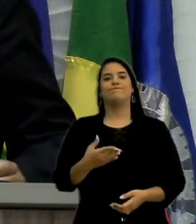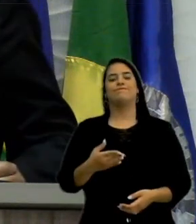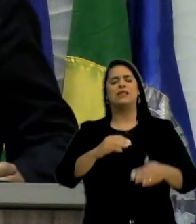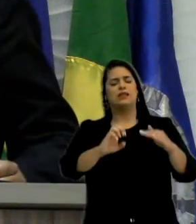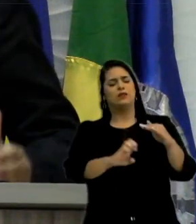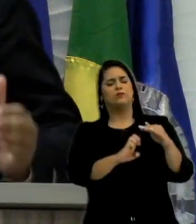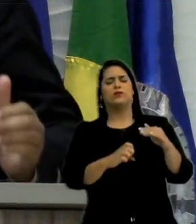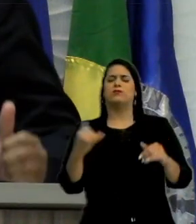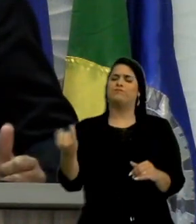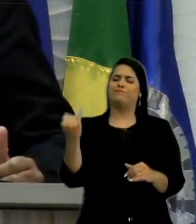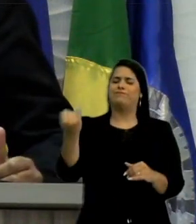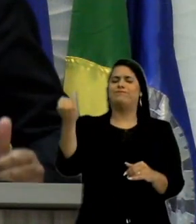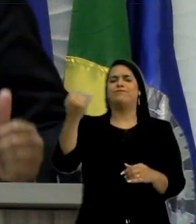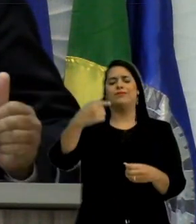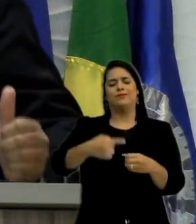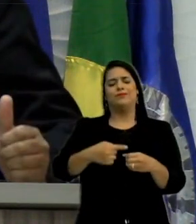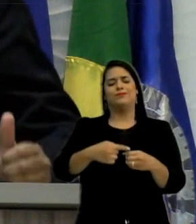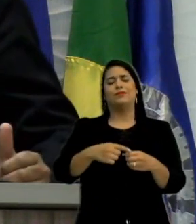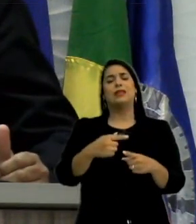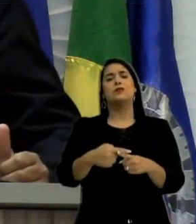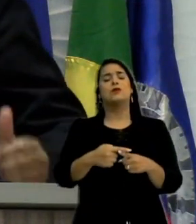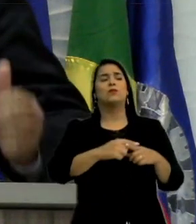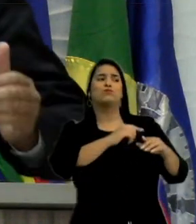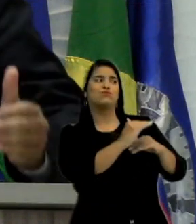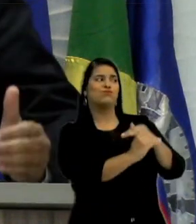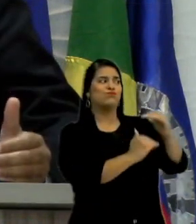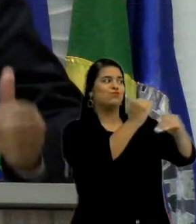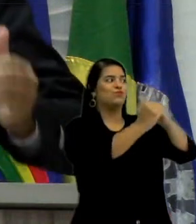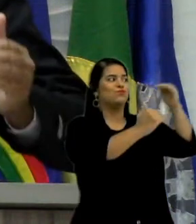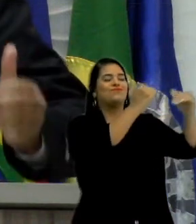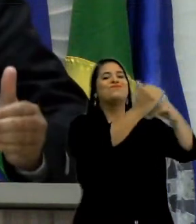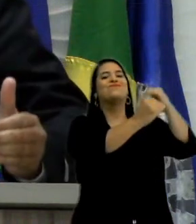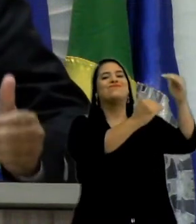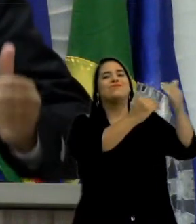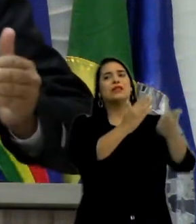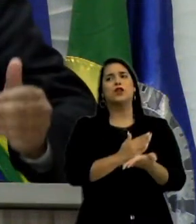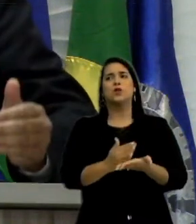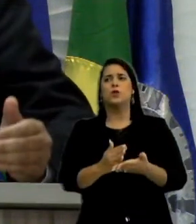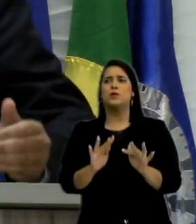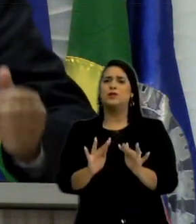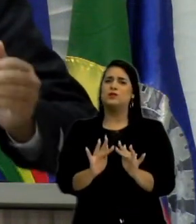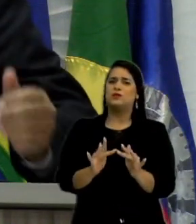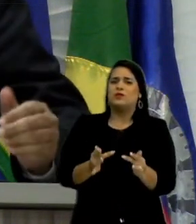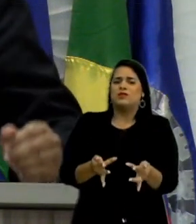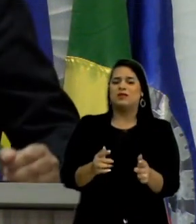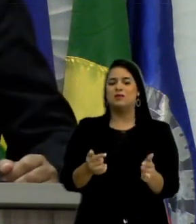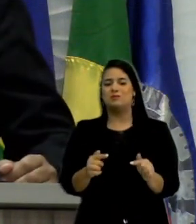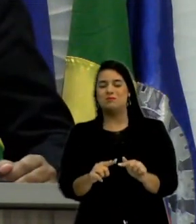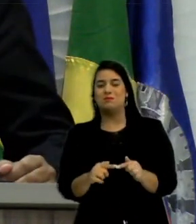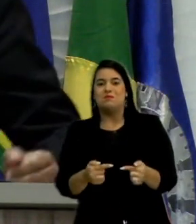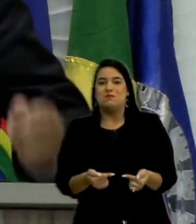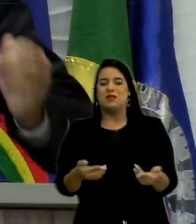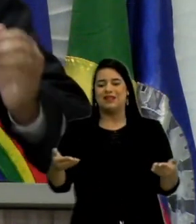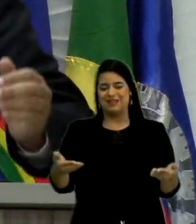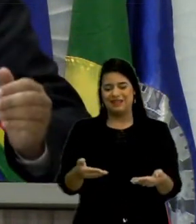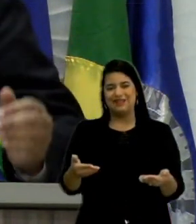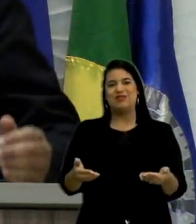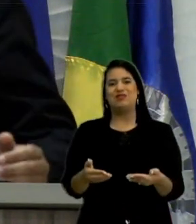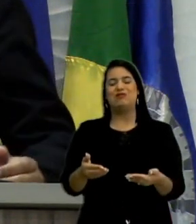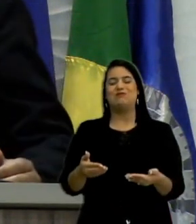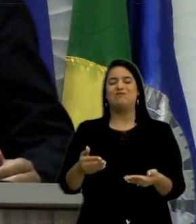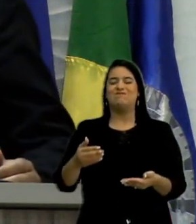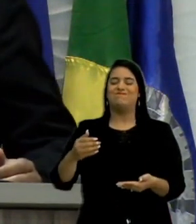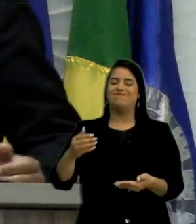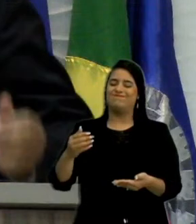nosso município, que cresceu, veio lá de baixo, e hoje é o que é pelo seu suor. Então, parabéns a